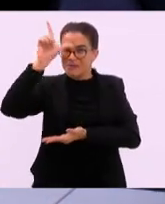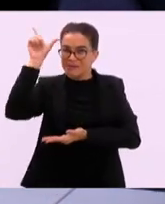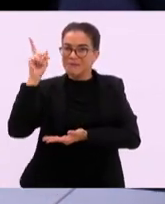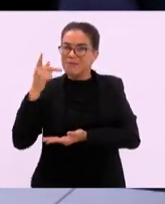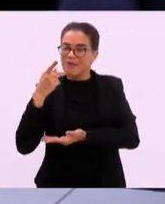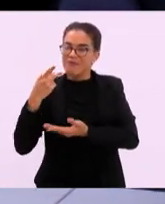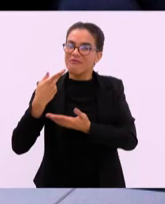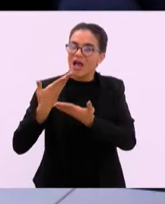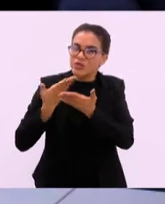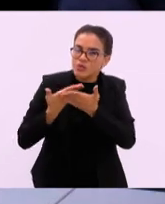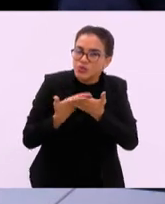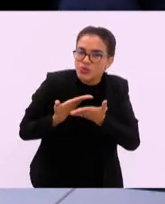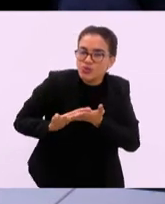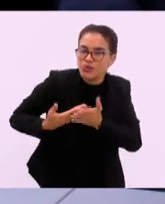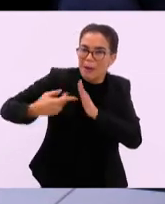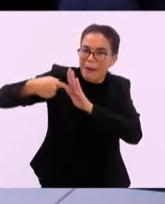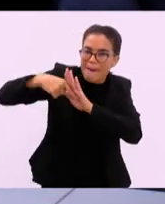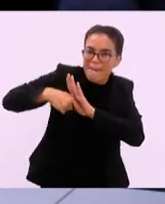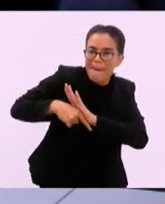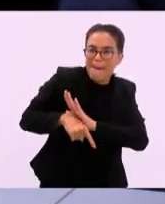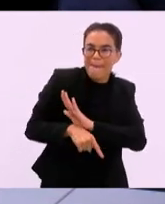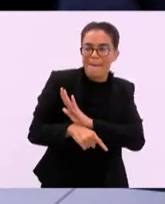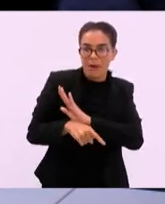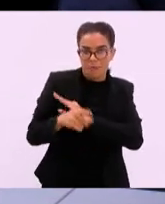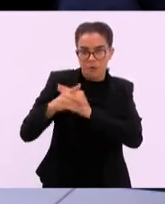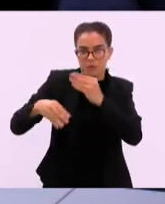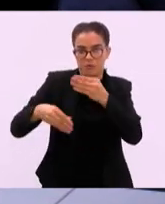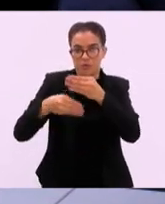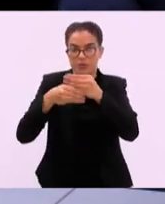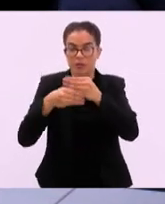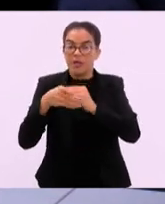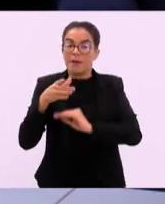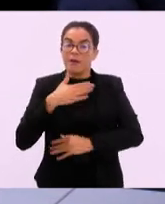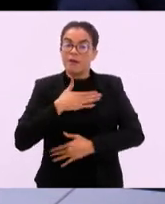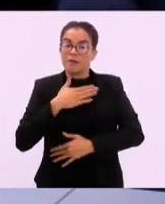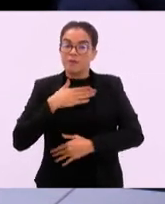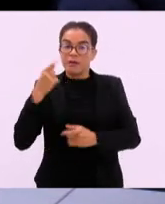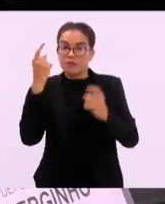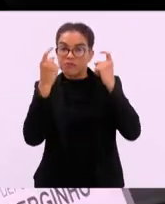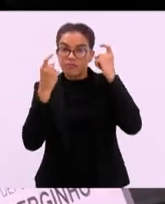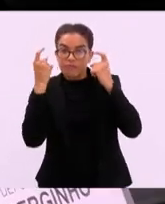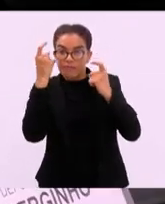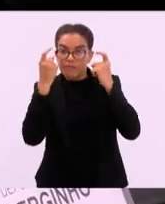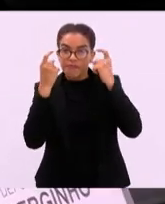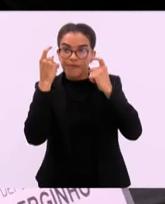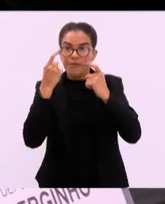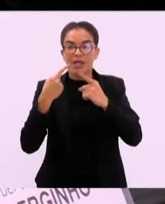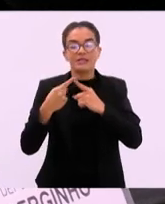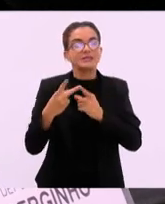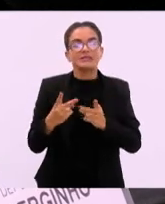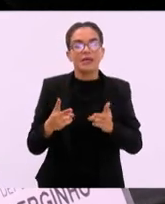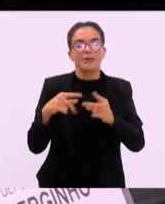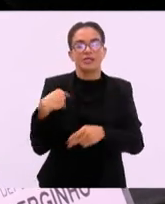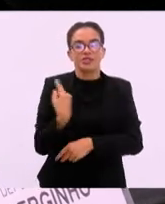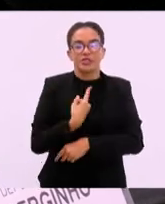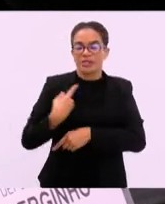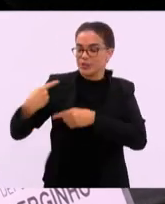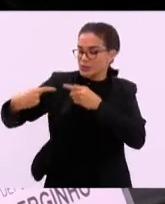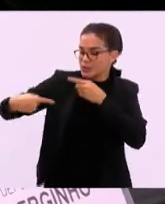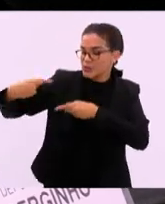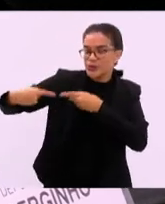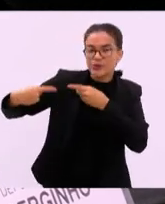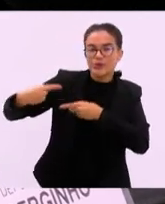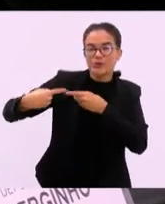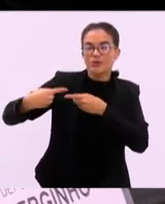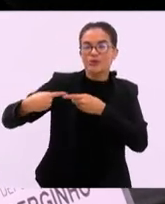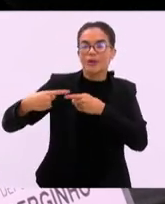gente depois poderia aprofundar, porque eu sempre fico com essa dúvida. Essa é a minha preocupação, que a gente faz as nossas discussões aqui e tenta chegar ao